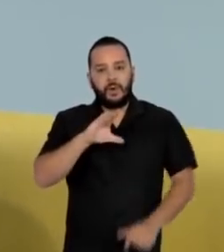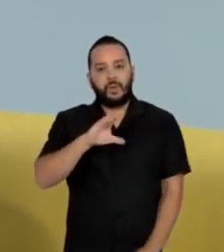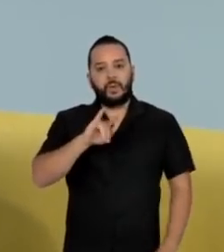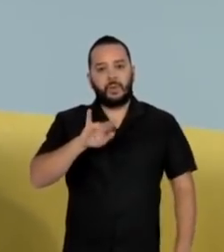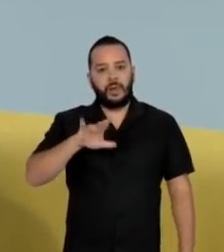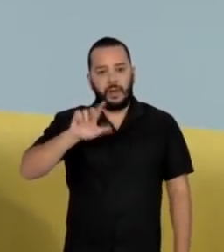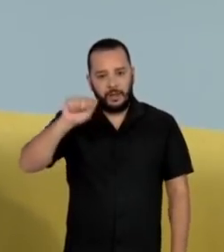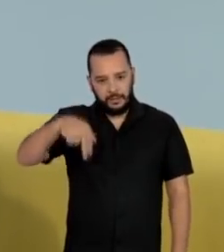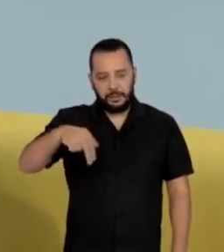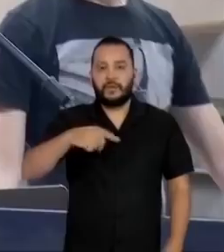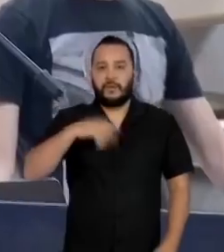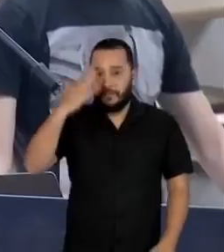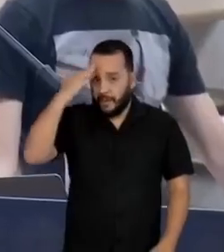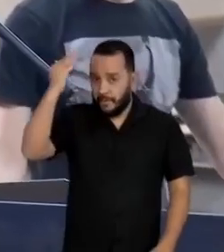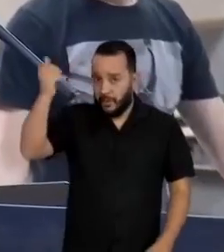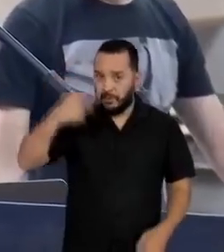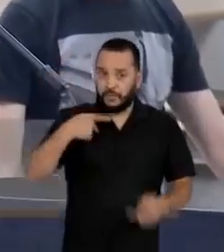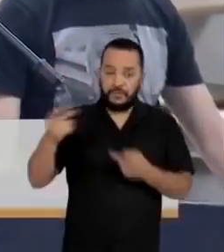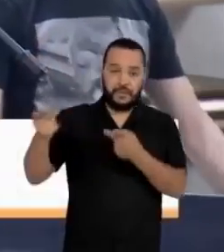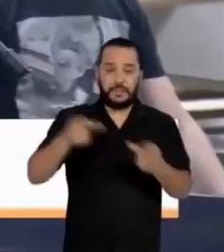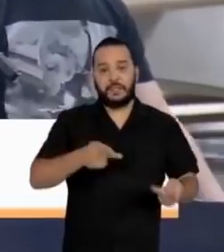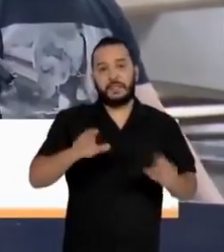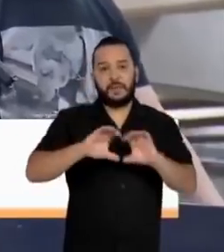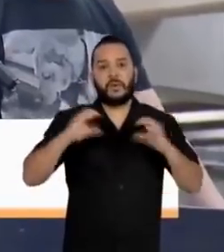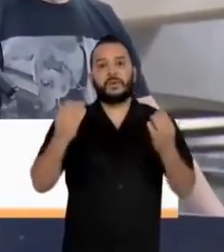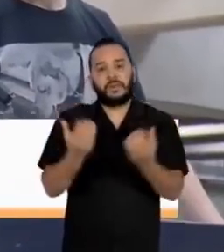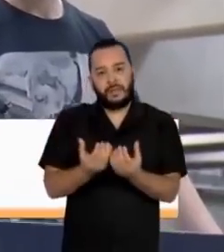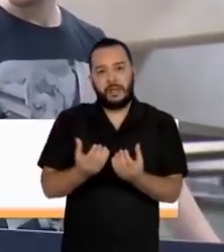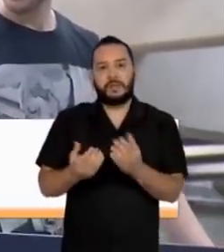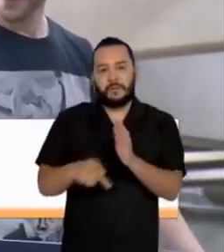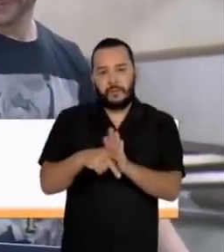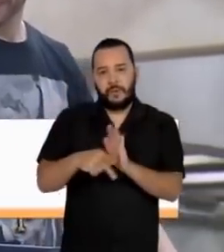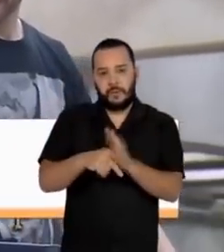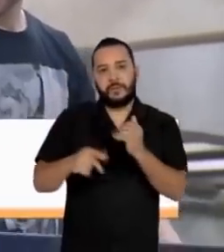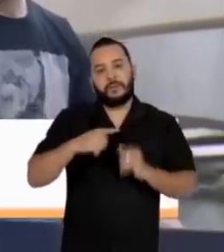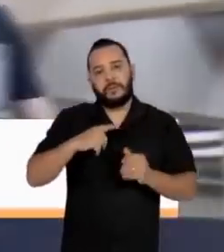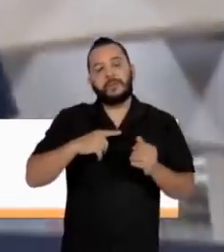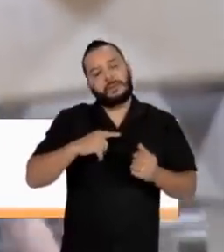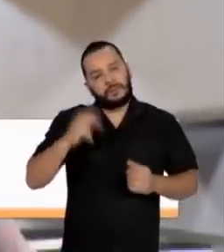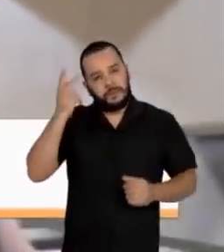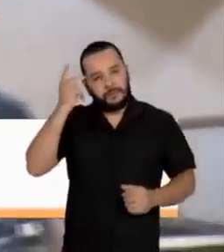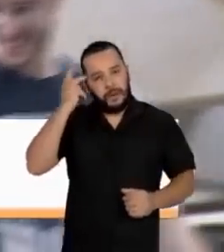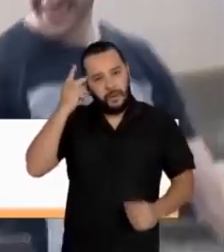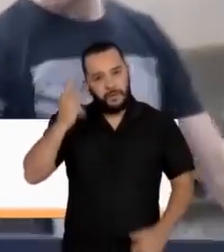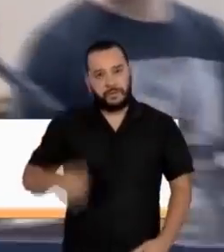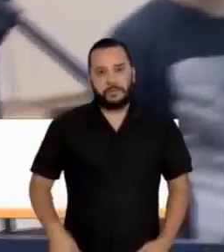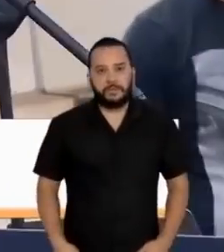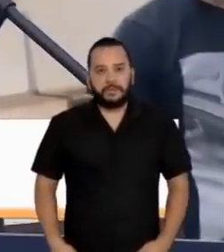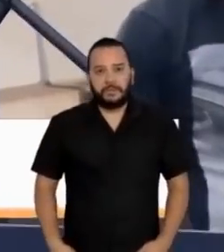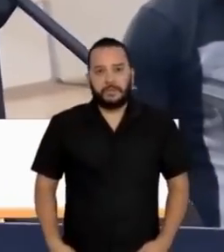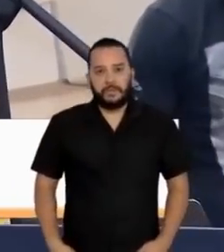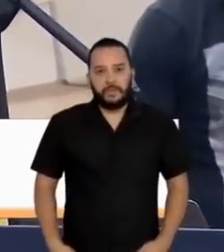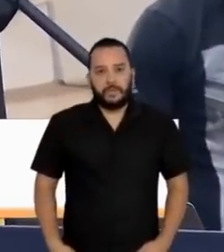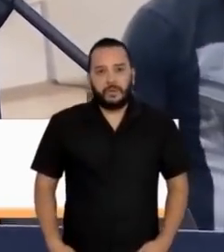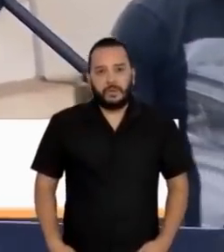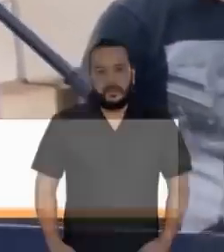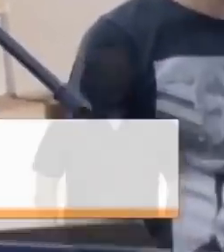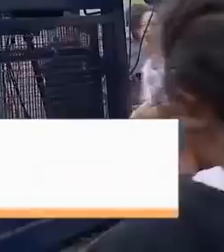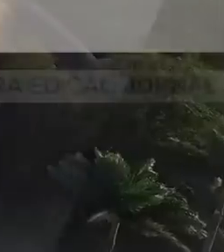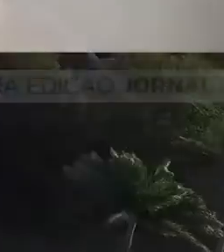que fazem pelo mundo, visitam a comunidade de Paraisópolis, em São Paulo. A gente volta já já.